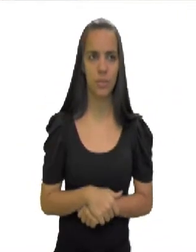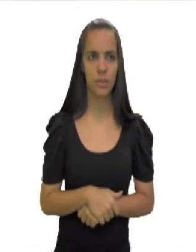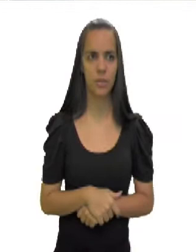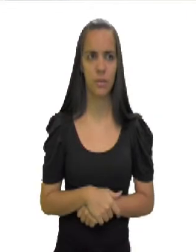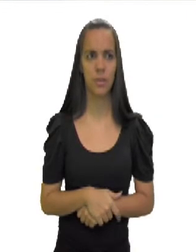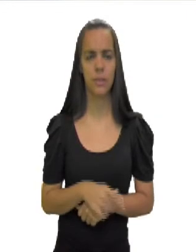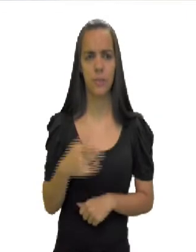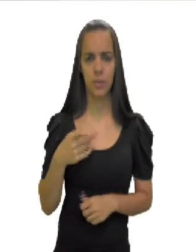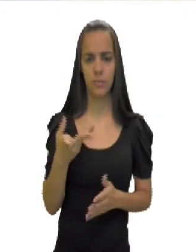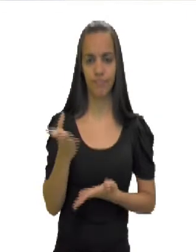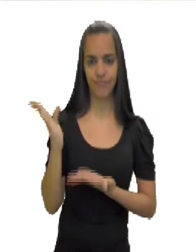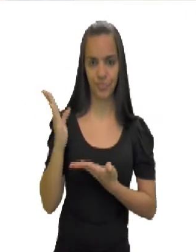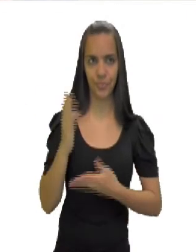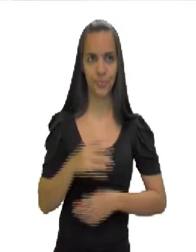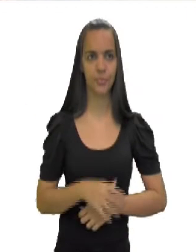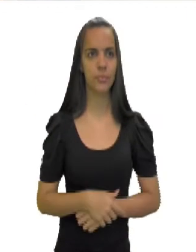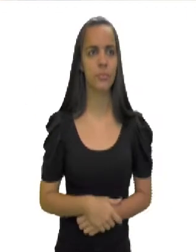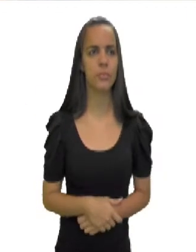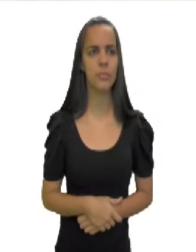colocamos para você.